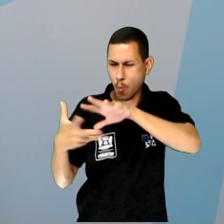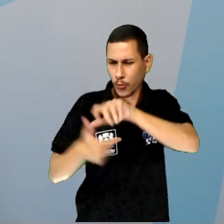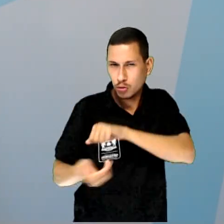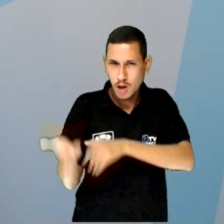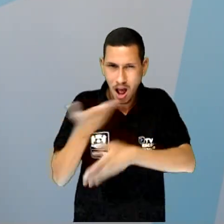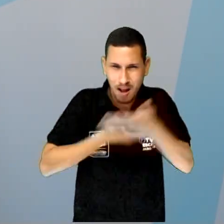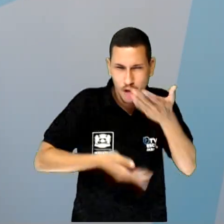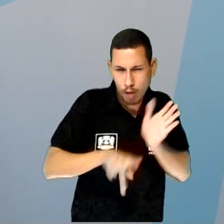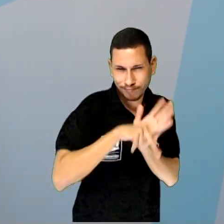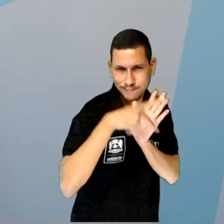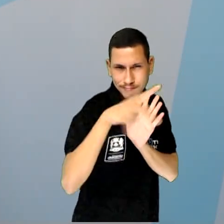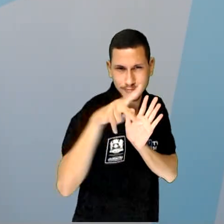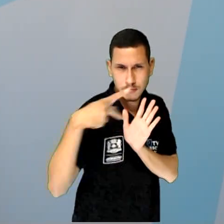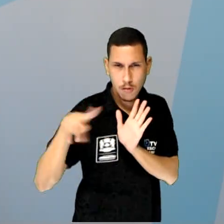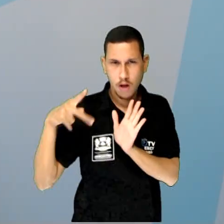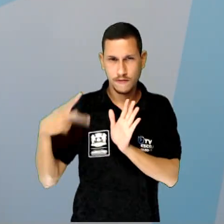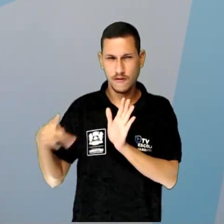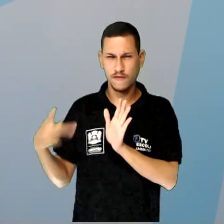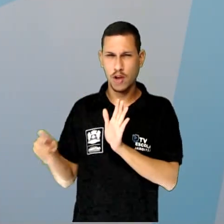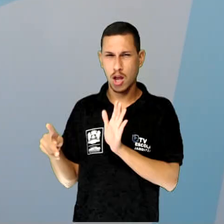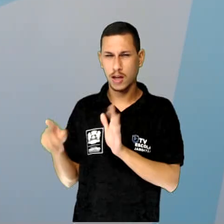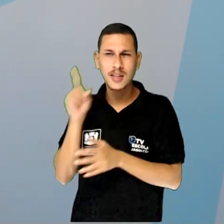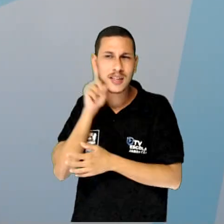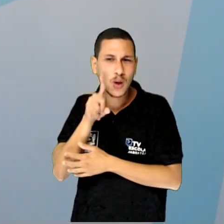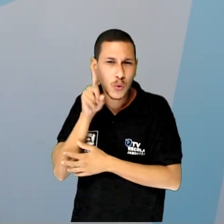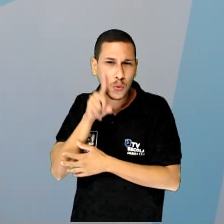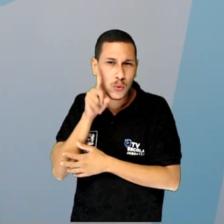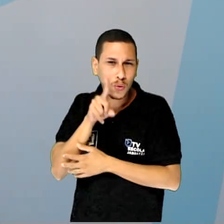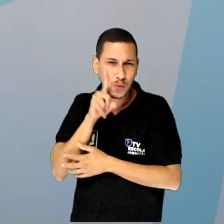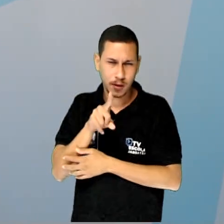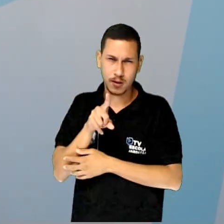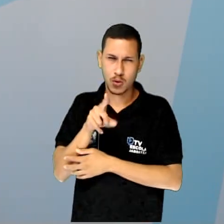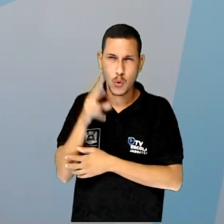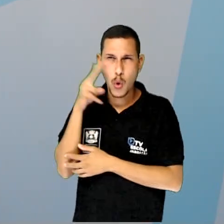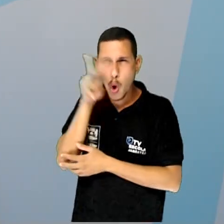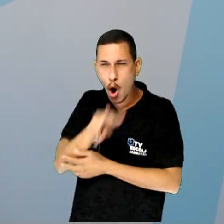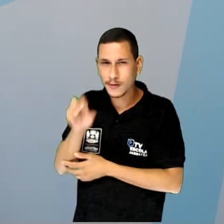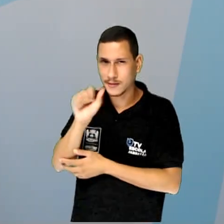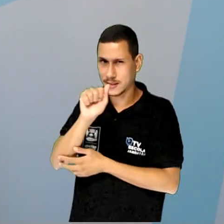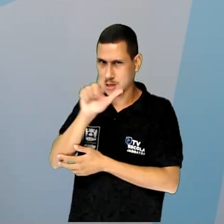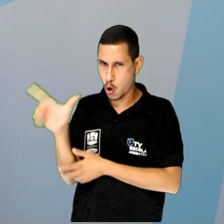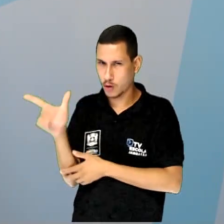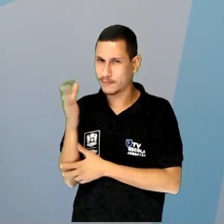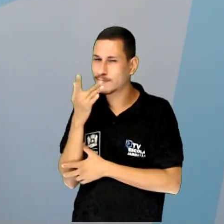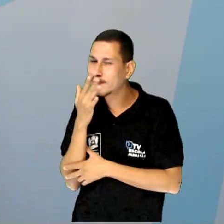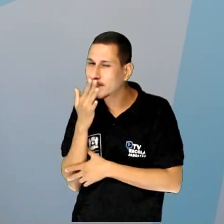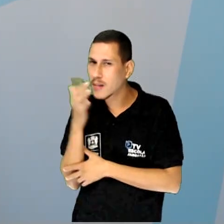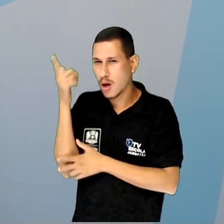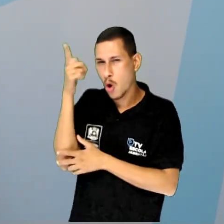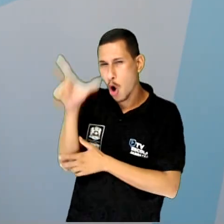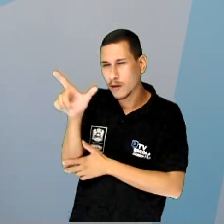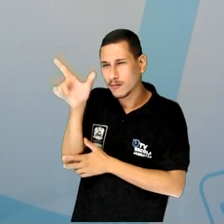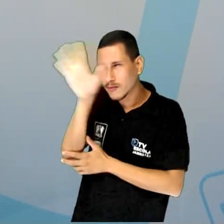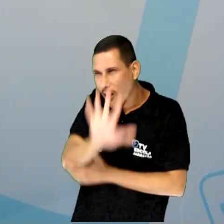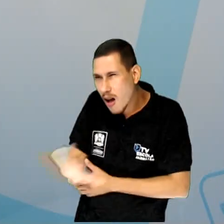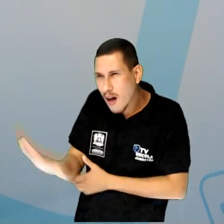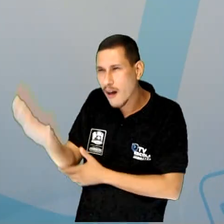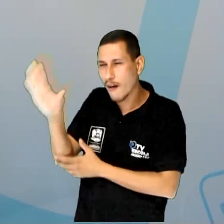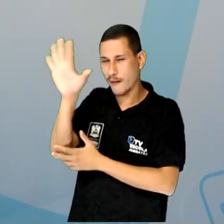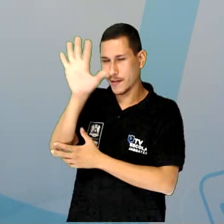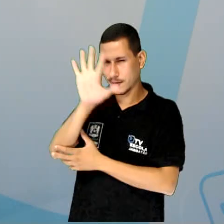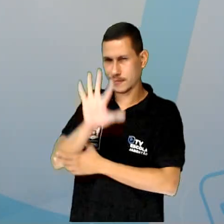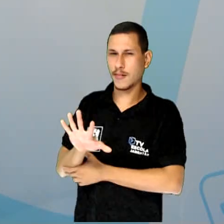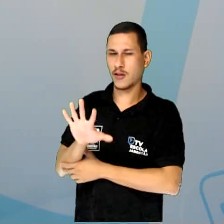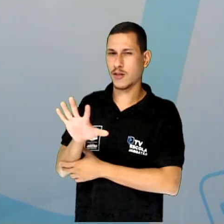esse mapa aqui vai ver Estados Unidos aqui, o que está na cor azul, e todas as outras áreas do mapa, todos